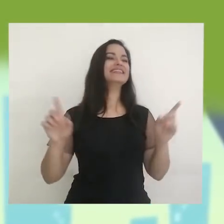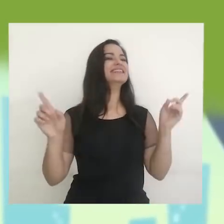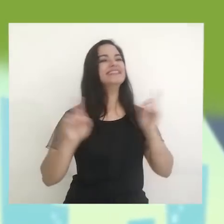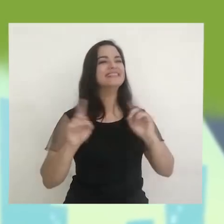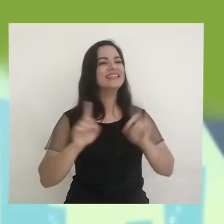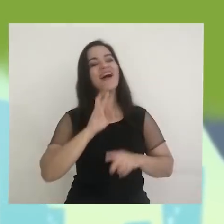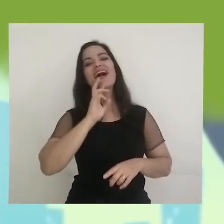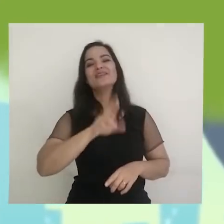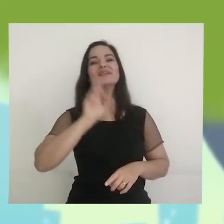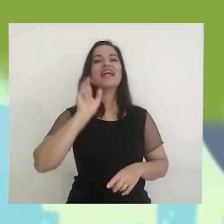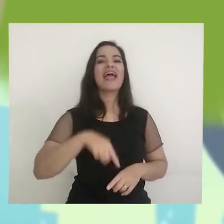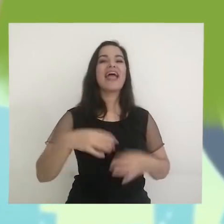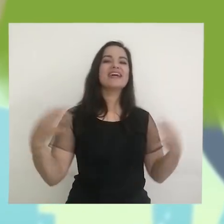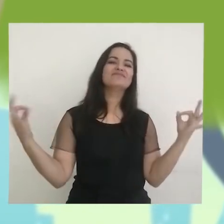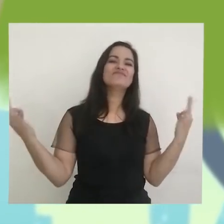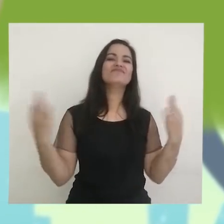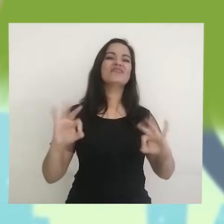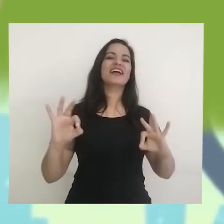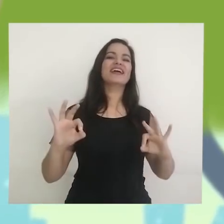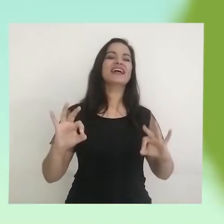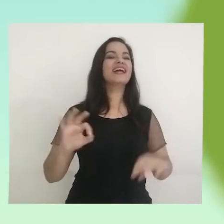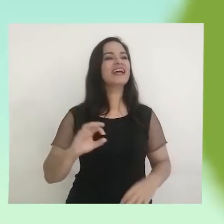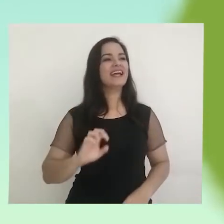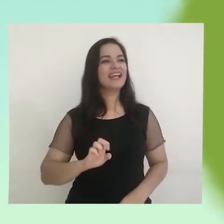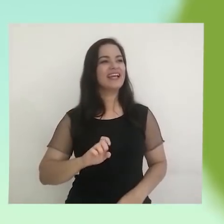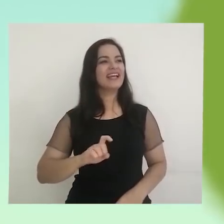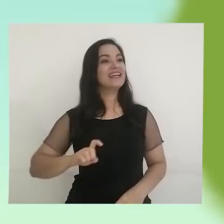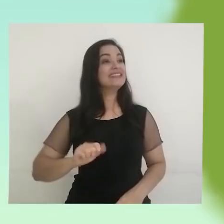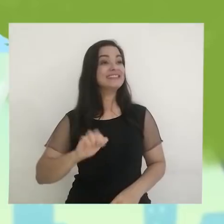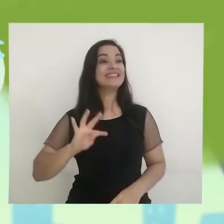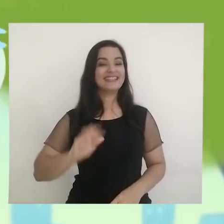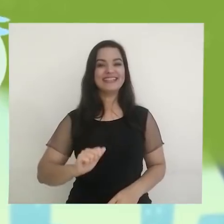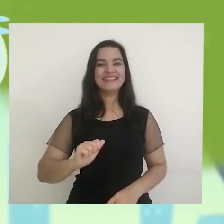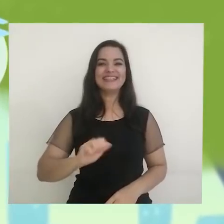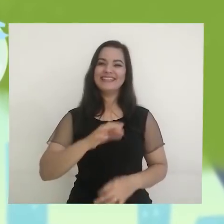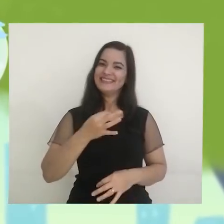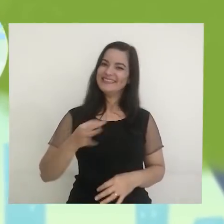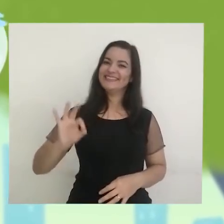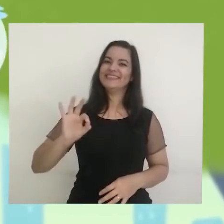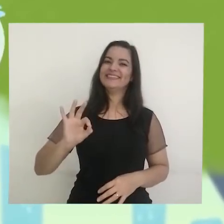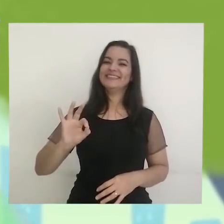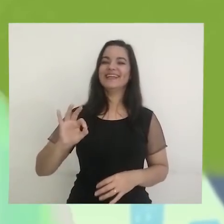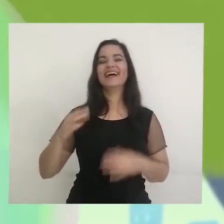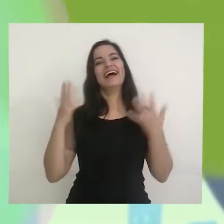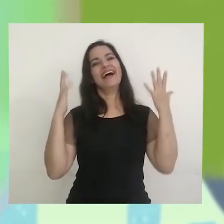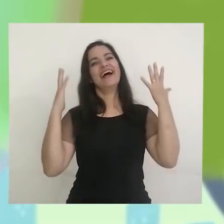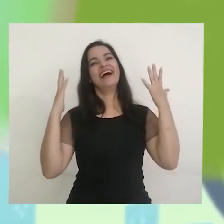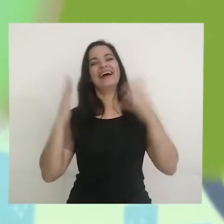A resposta está exata! Yay!